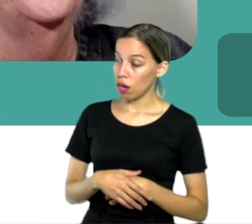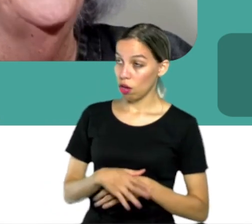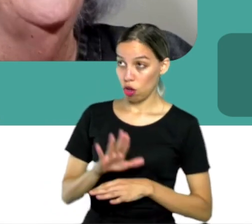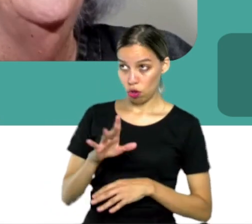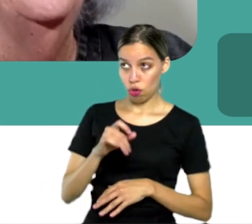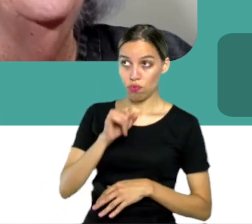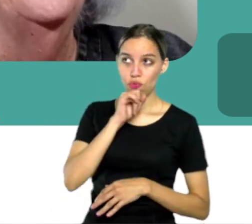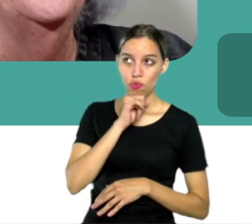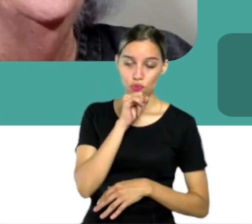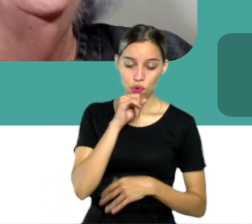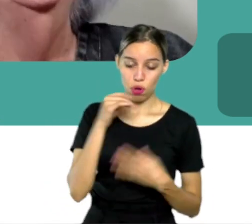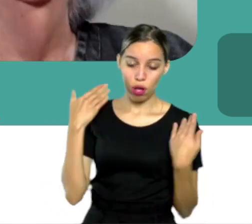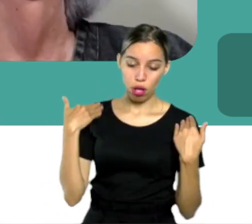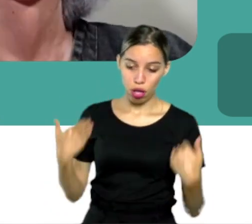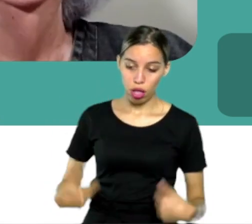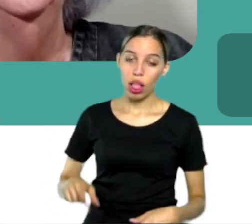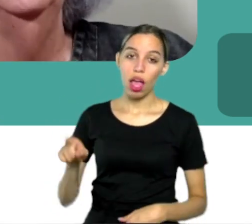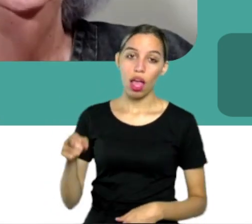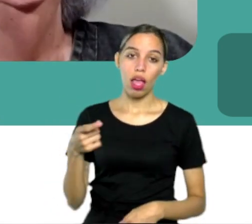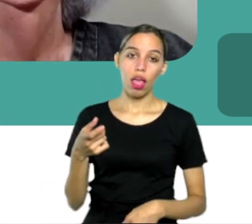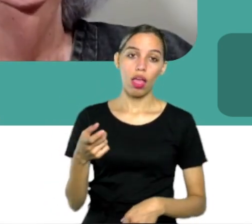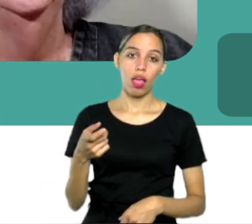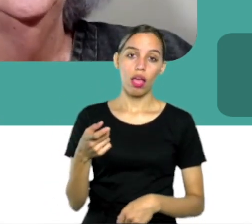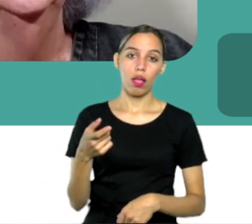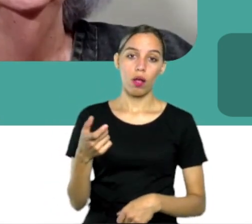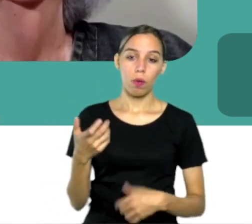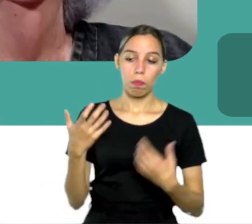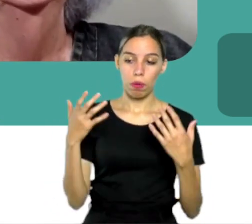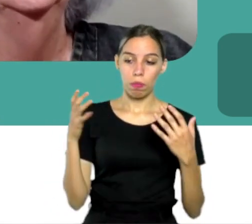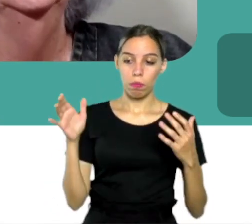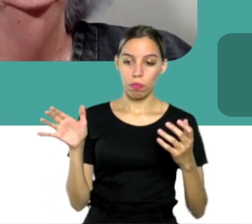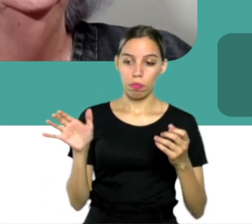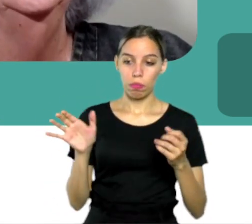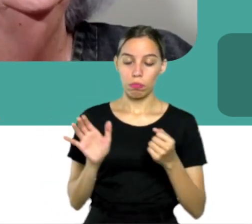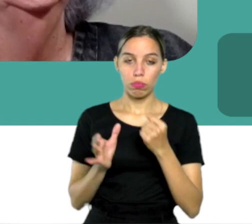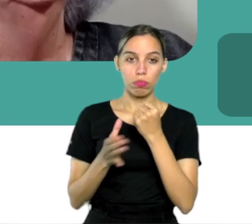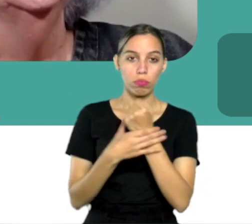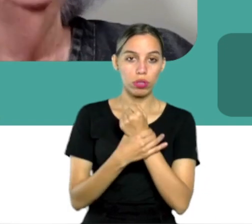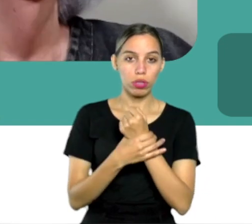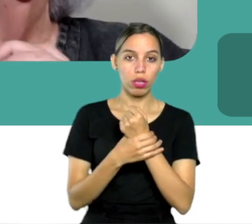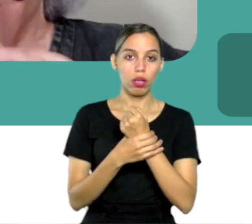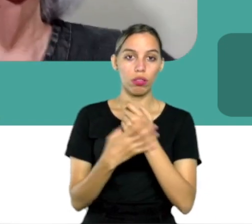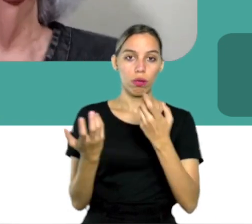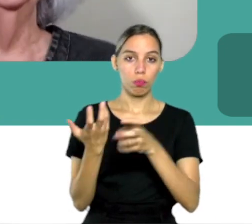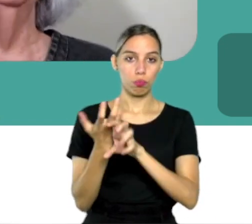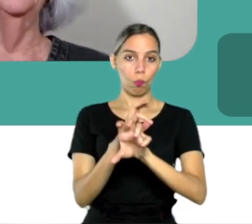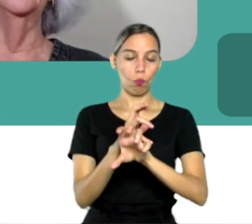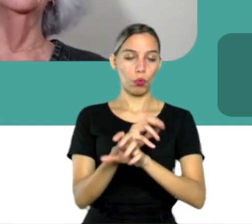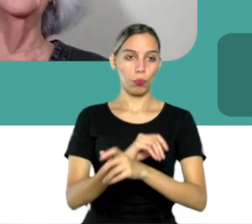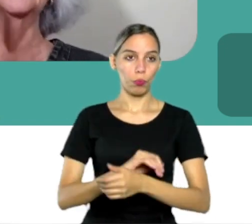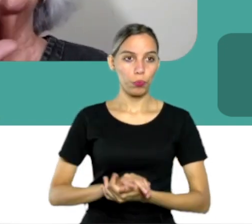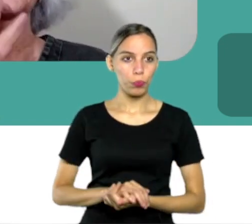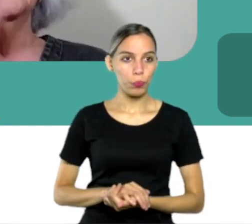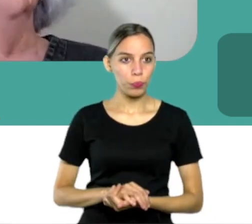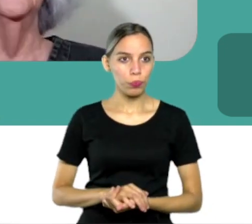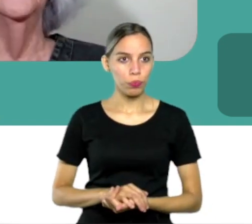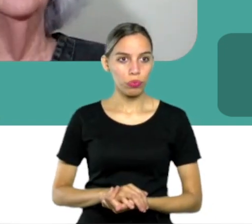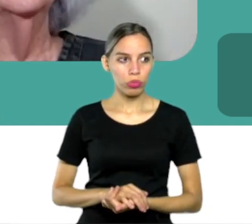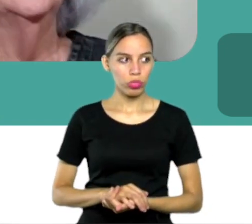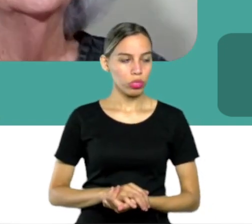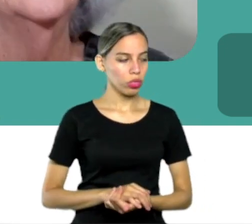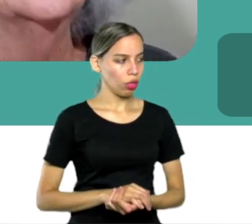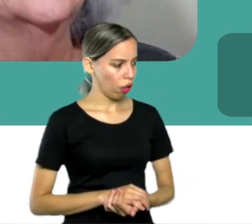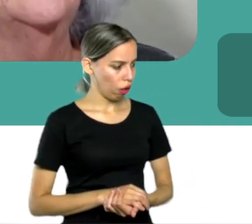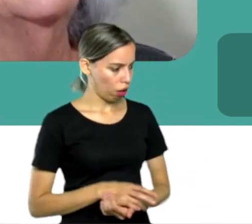Olha, tá? A menininha danada. Então, ela escreve bem, ela escreve bem. Ela não faz poesia ainda não,